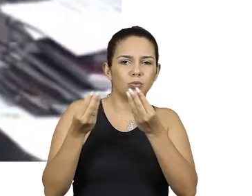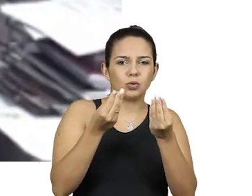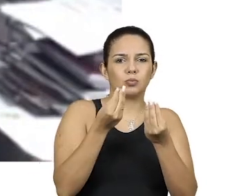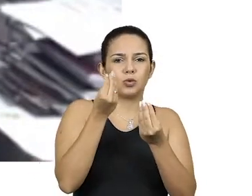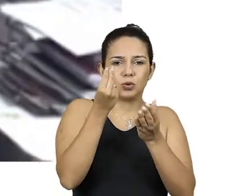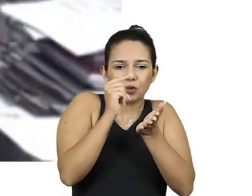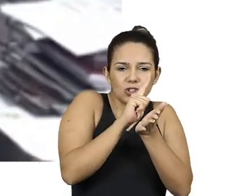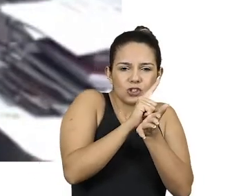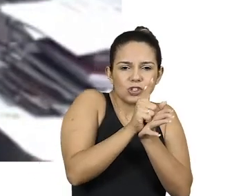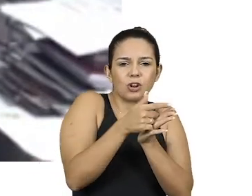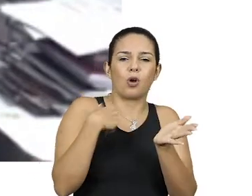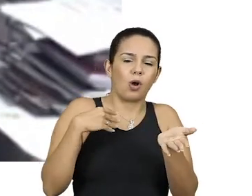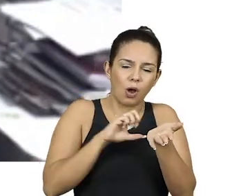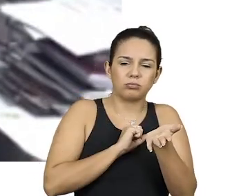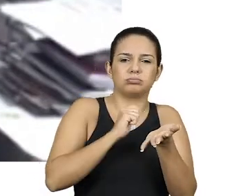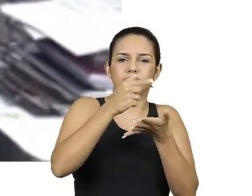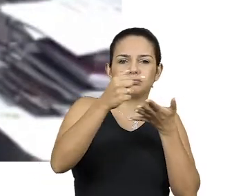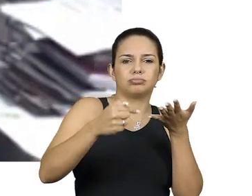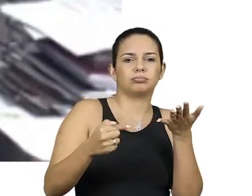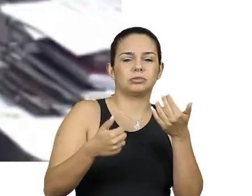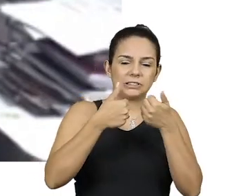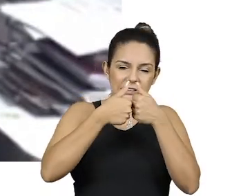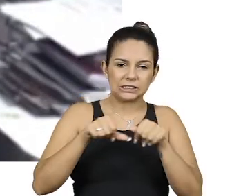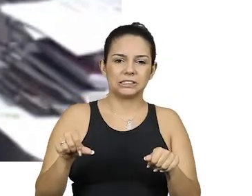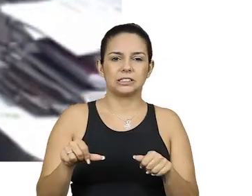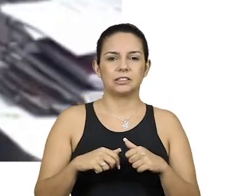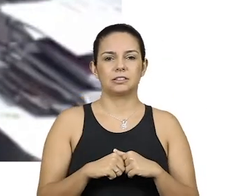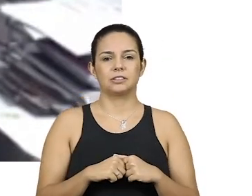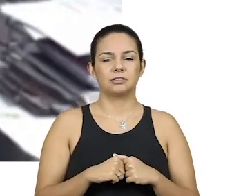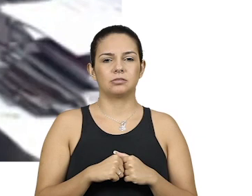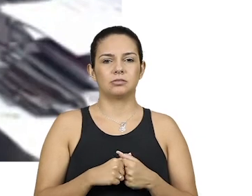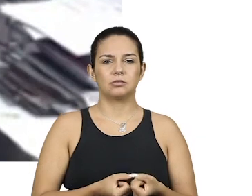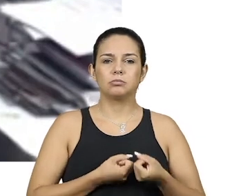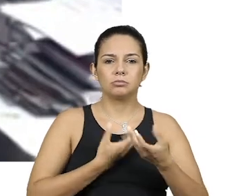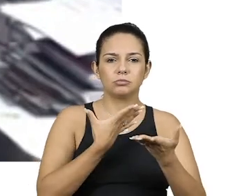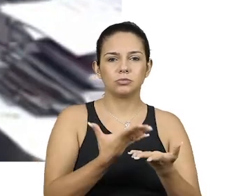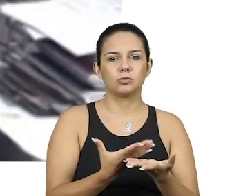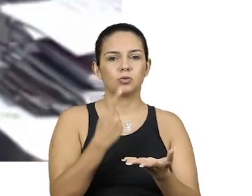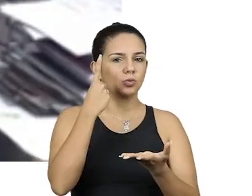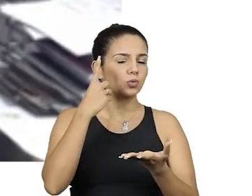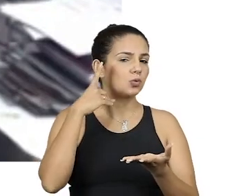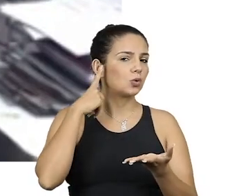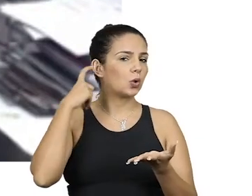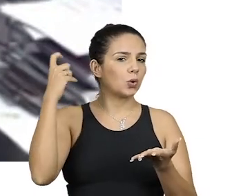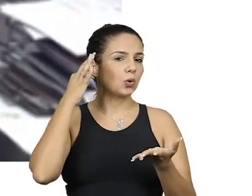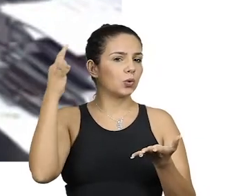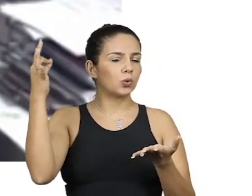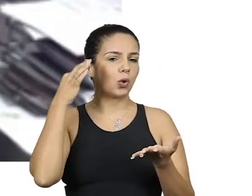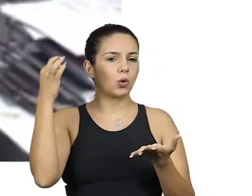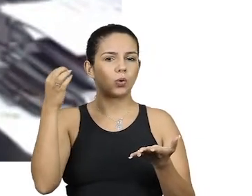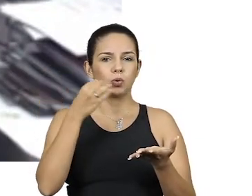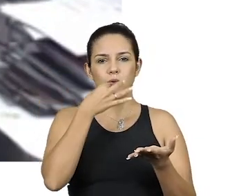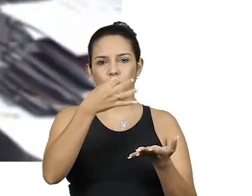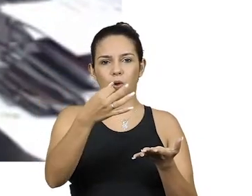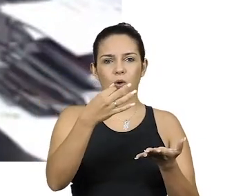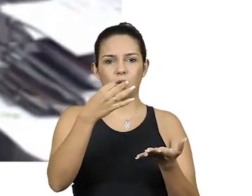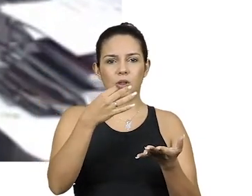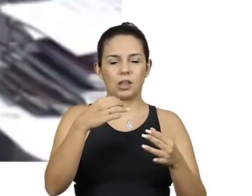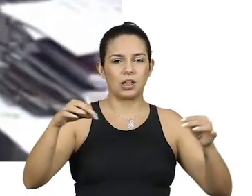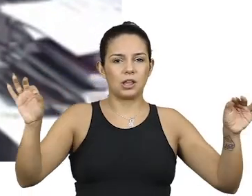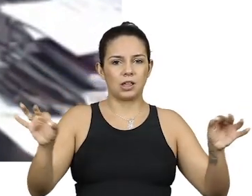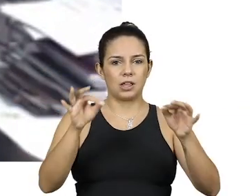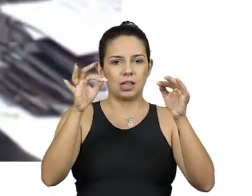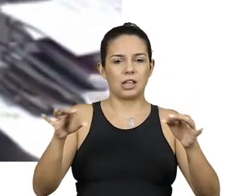gêneros, estar emitindo um som como se fosse uma orquestra de